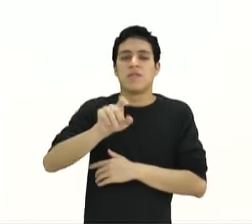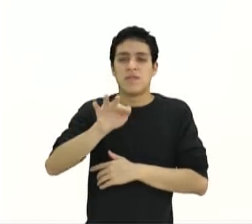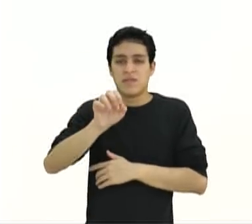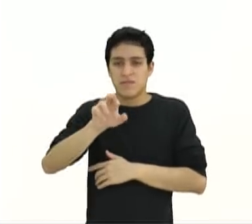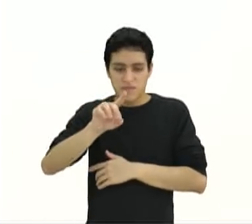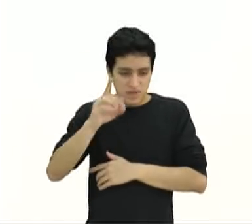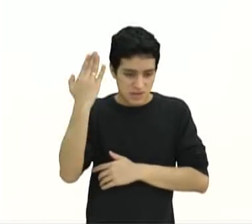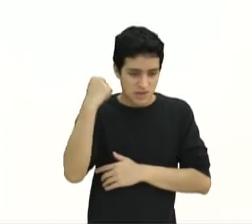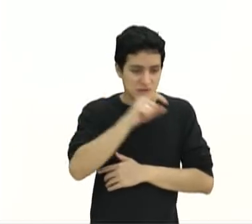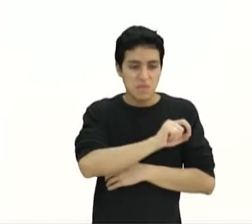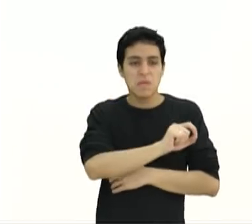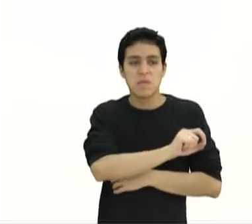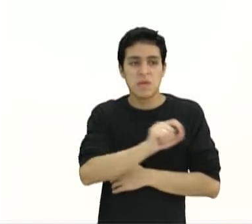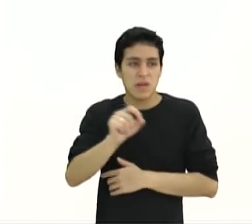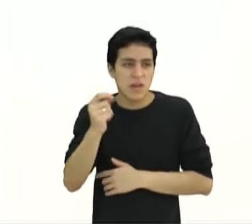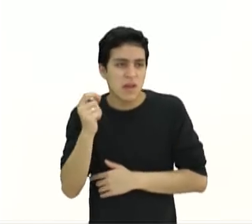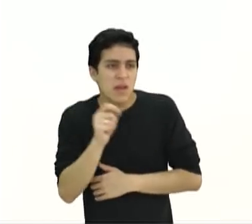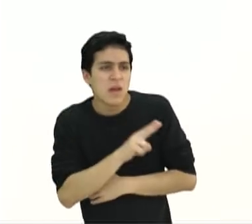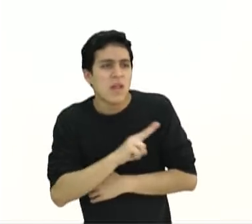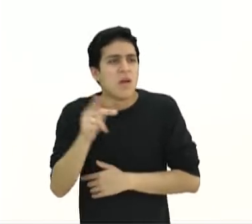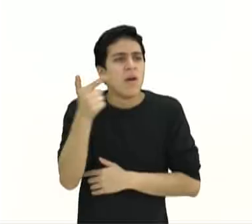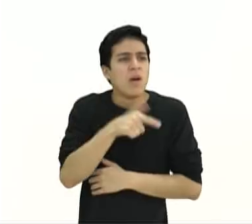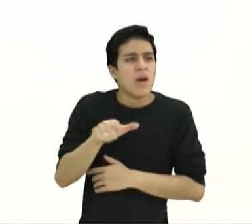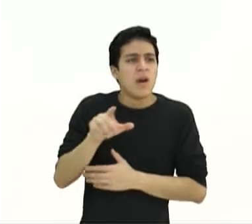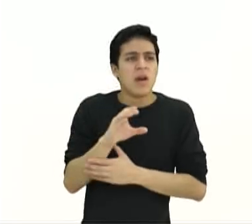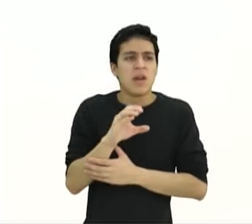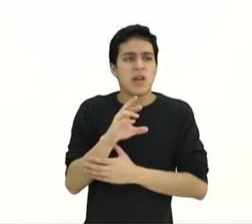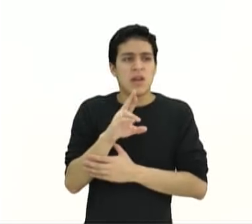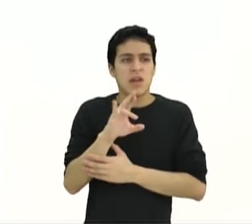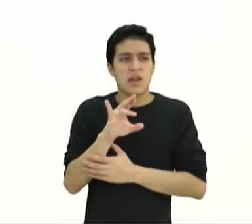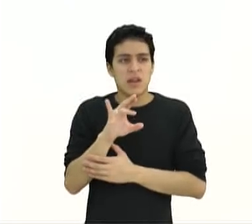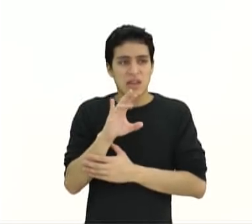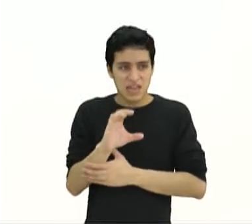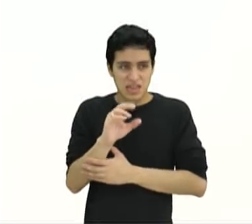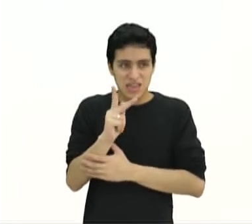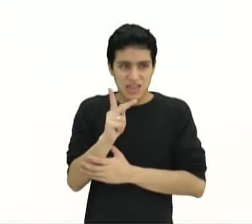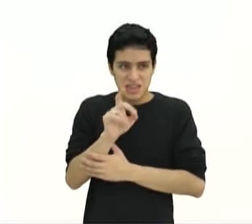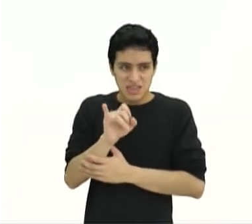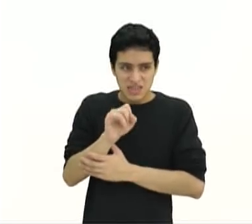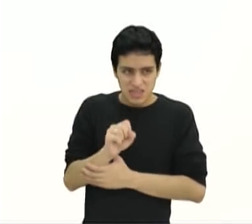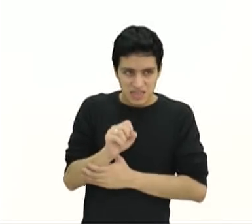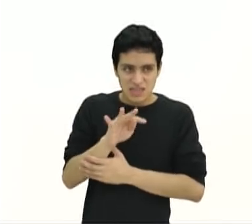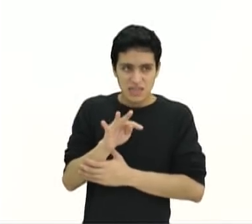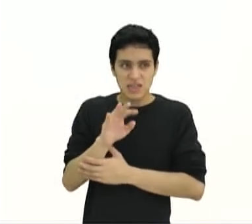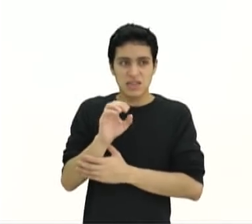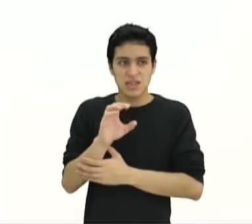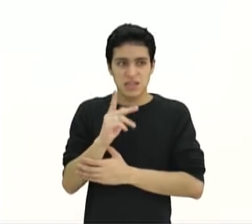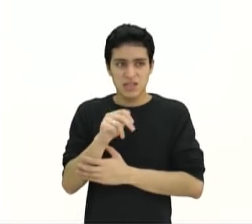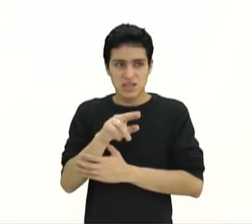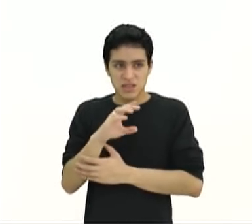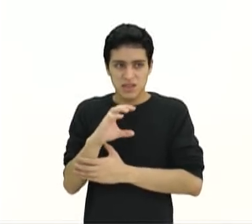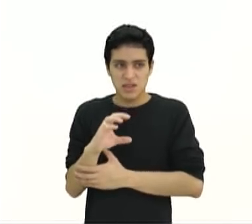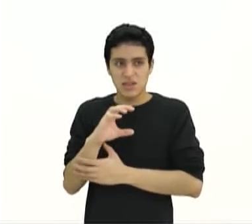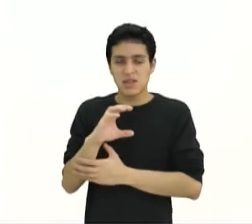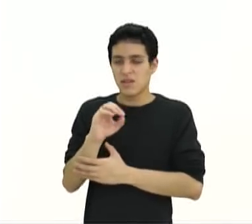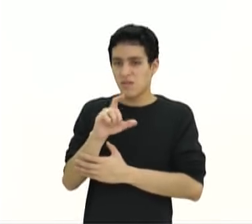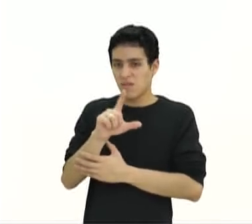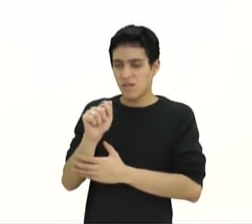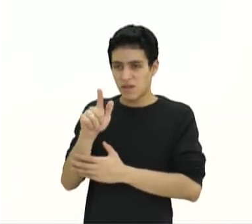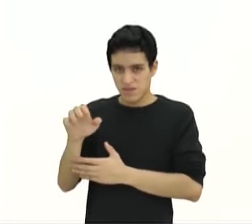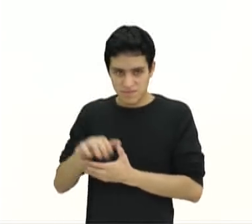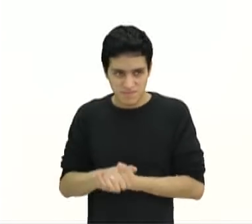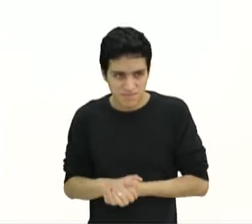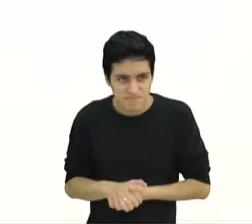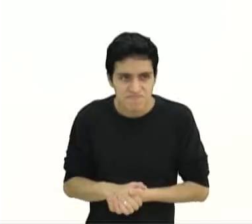ocasião ainda se chamava Christ Church College, e diretor da escola de Westminster, com